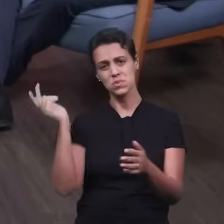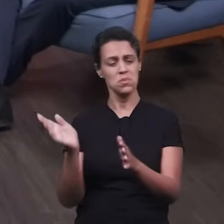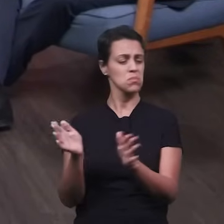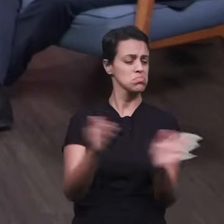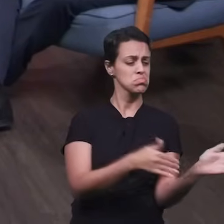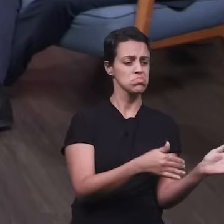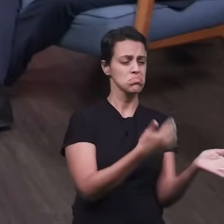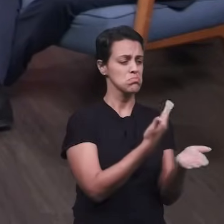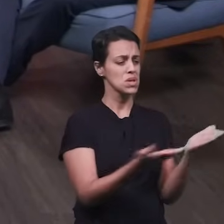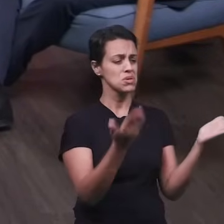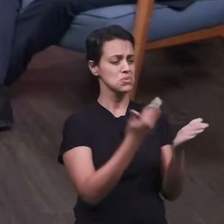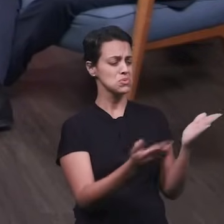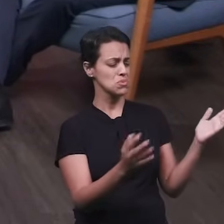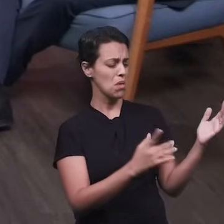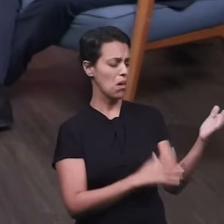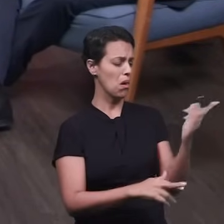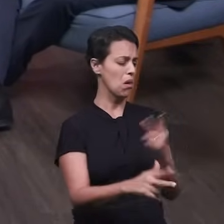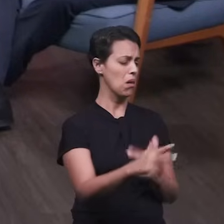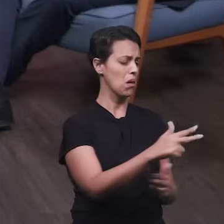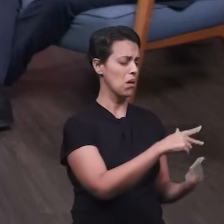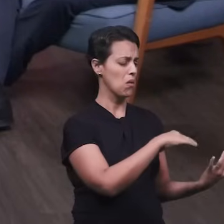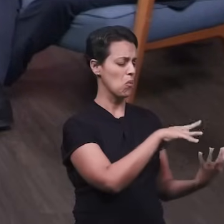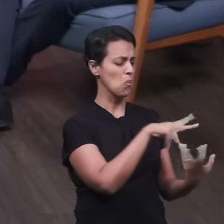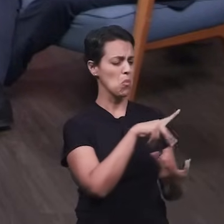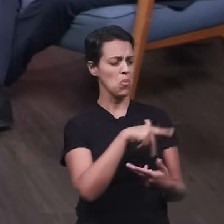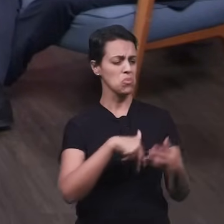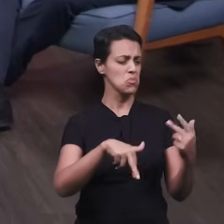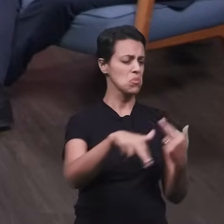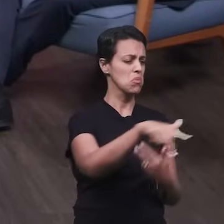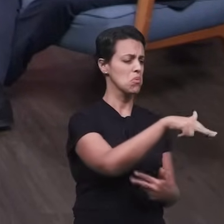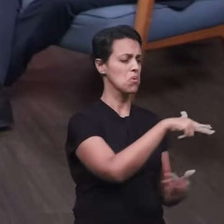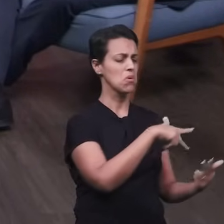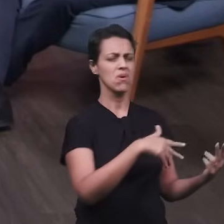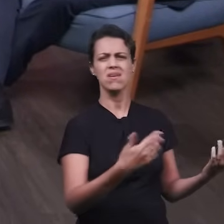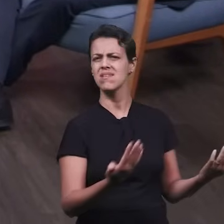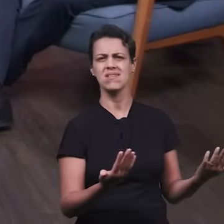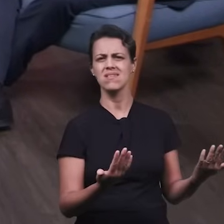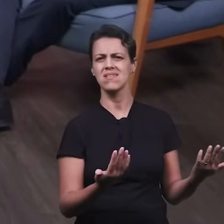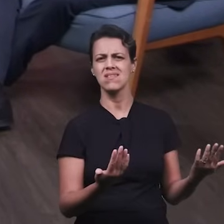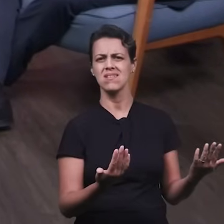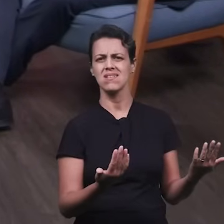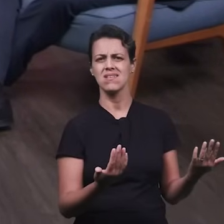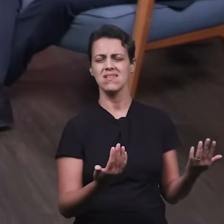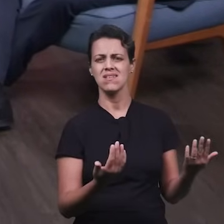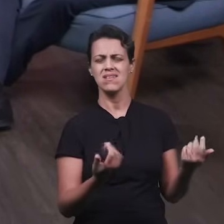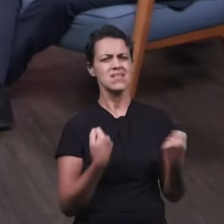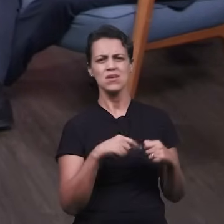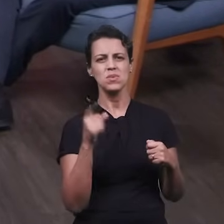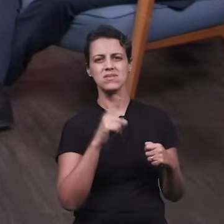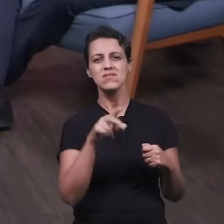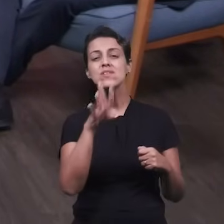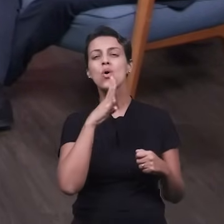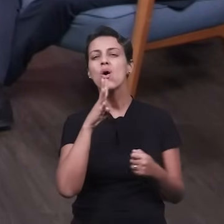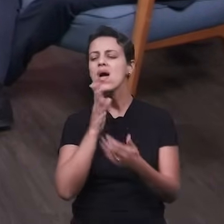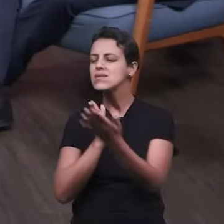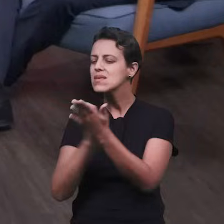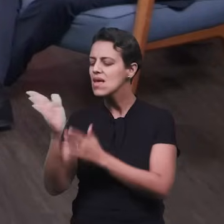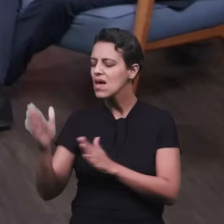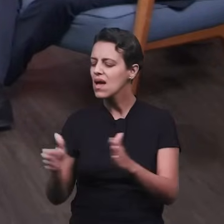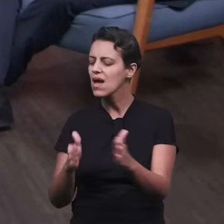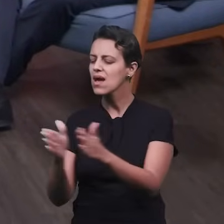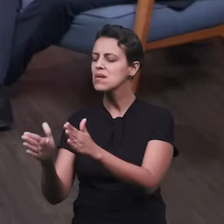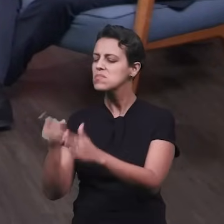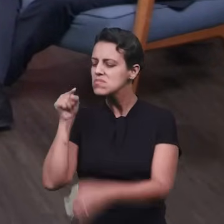estar errante. Né? Ou seja, perdido, sem rumo, sem direção. Você pode usar, vai funcionar do mesmo